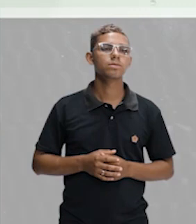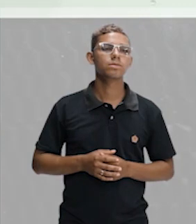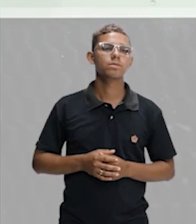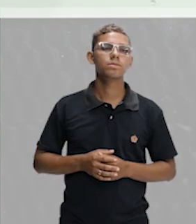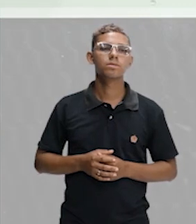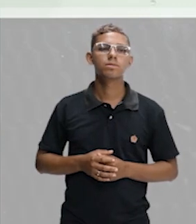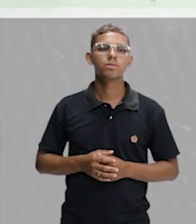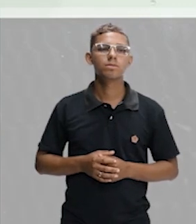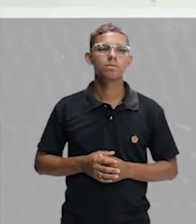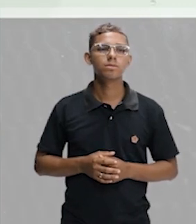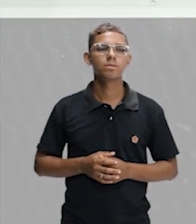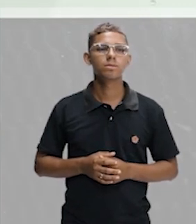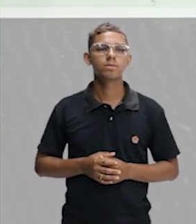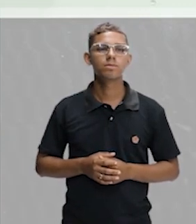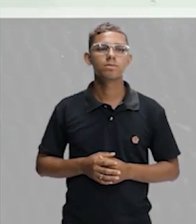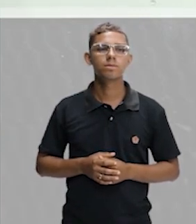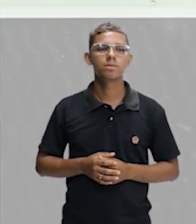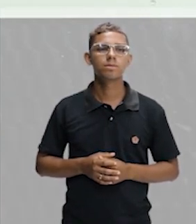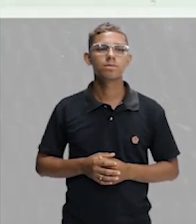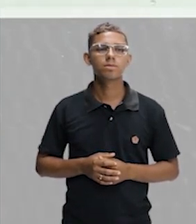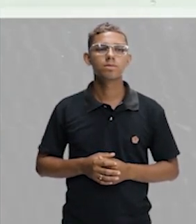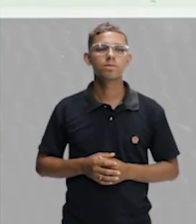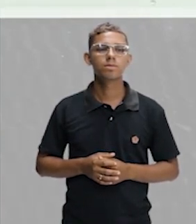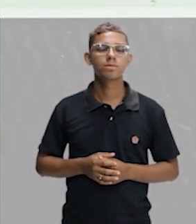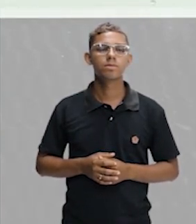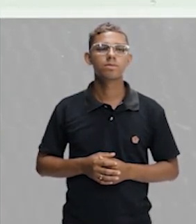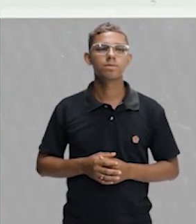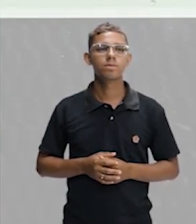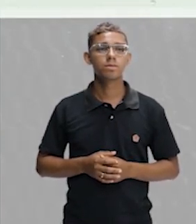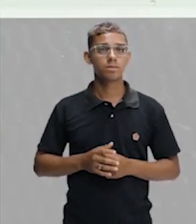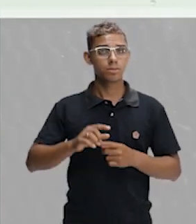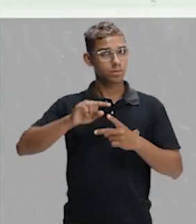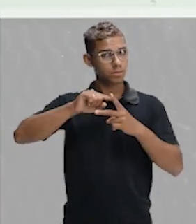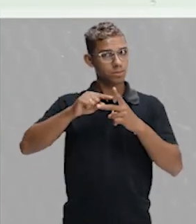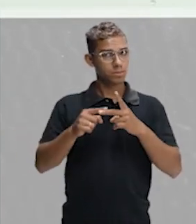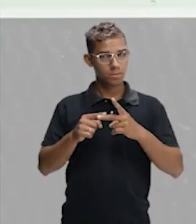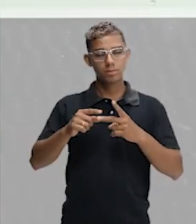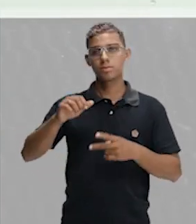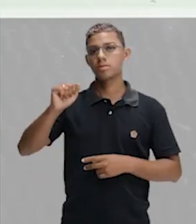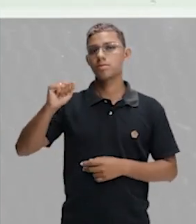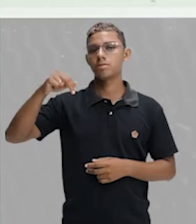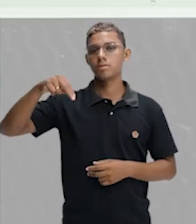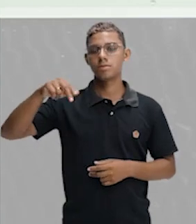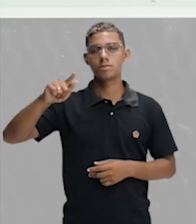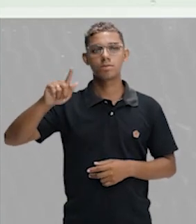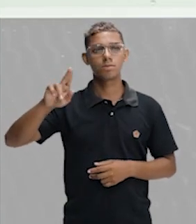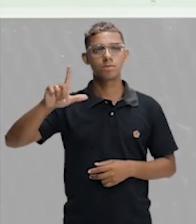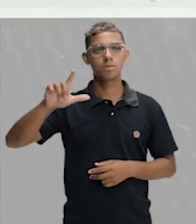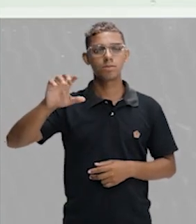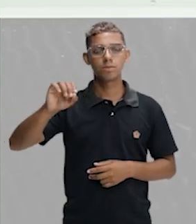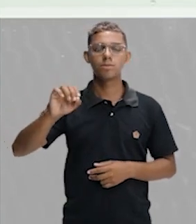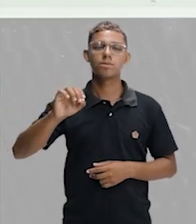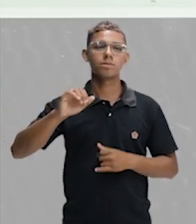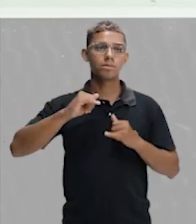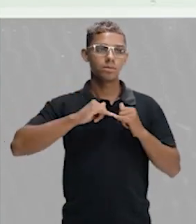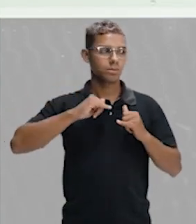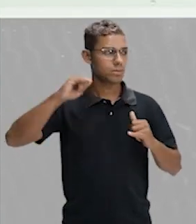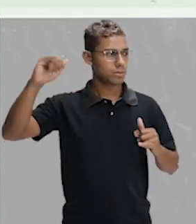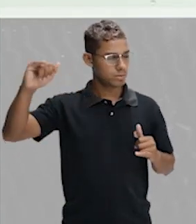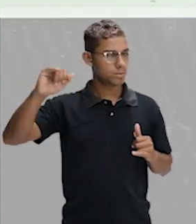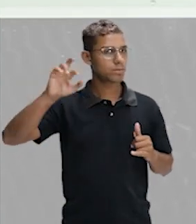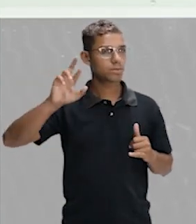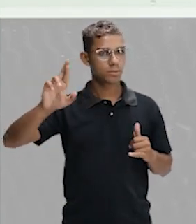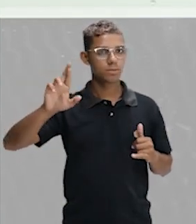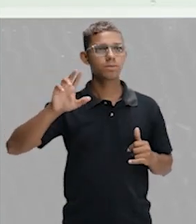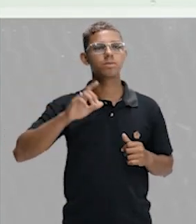esse aqui ó é o ângulo que a reta r faz com o eixo X Então como é que eu